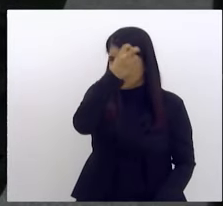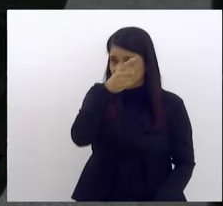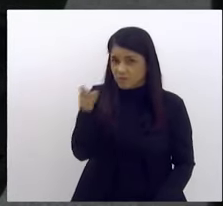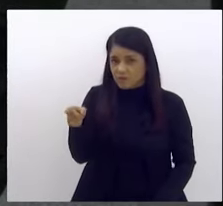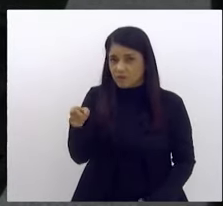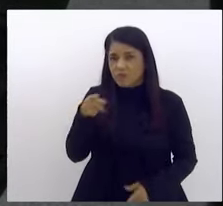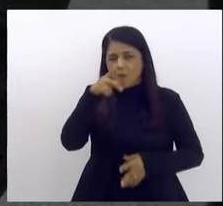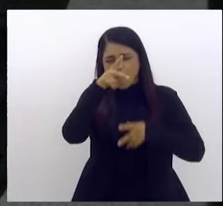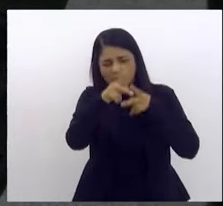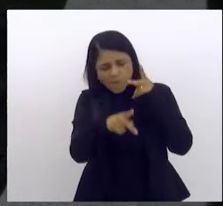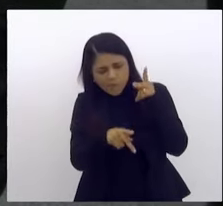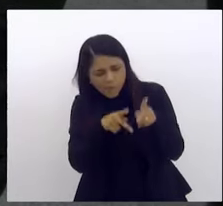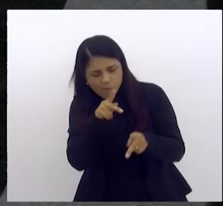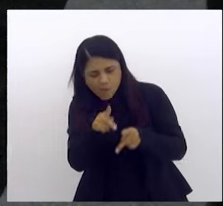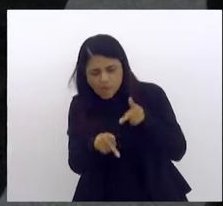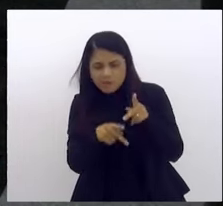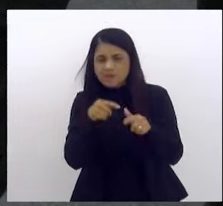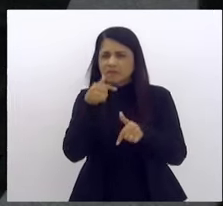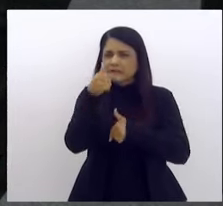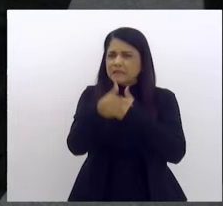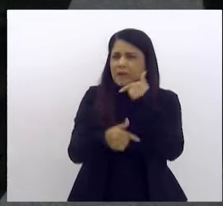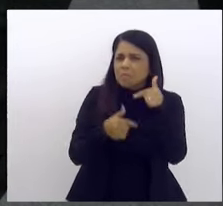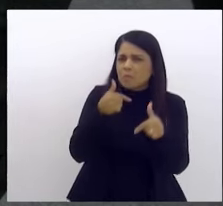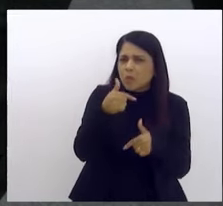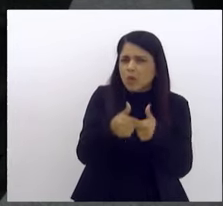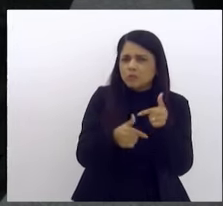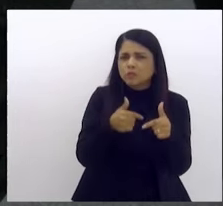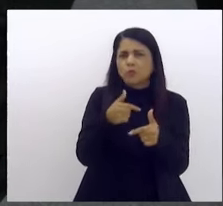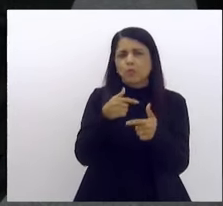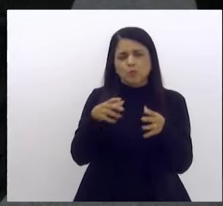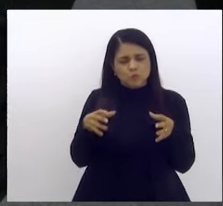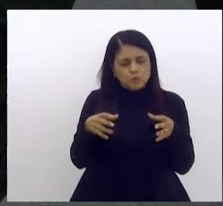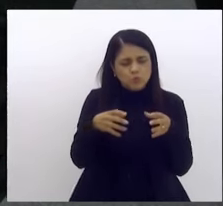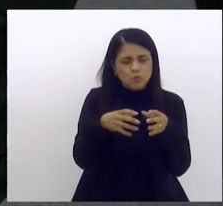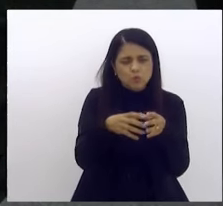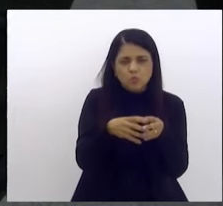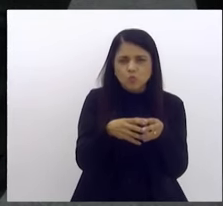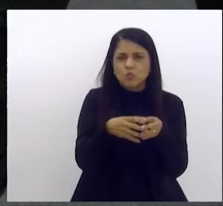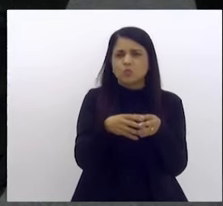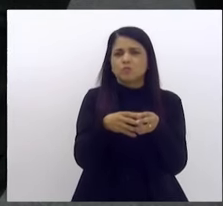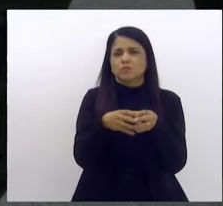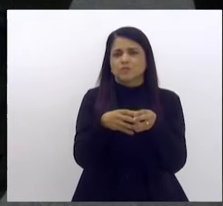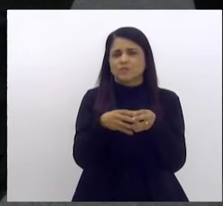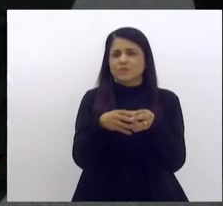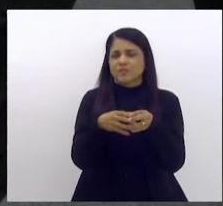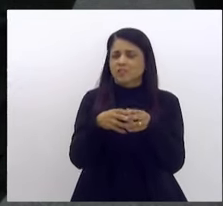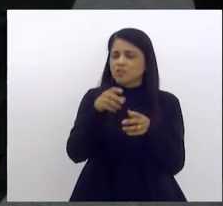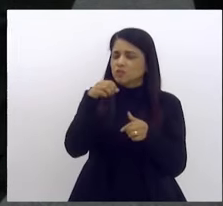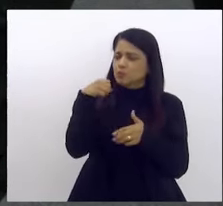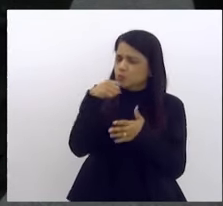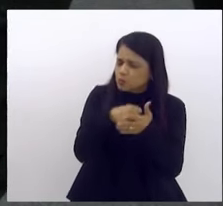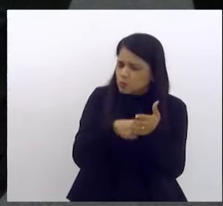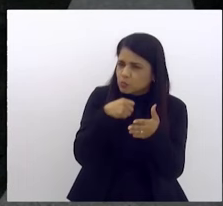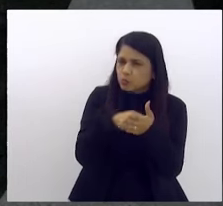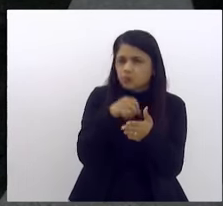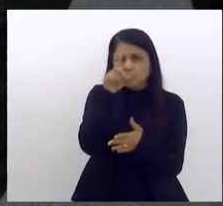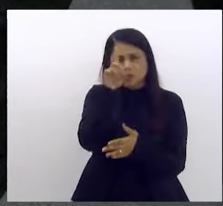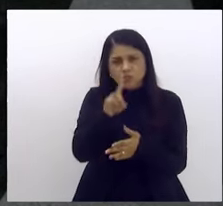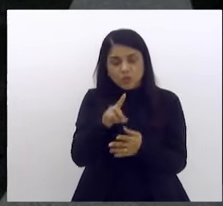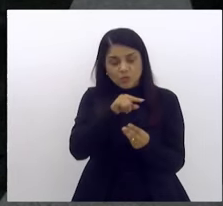uma população de trabalhadores que estavam lutando pelos seus direitos, nesse momento,